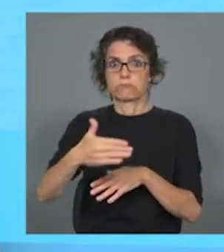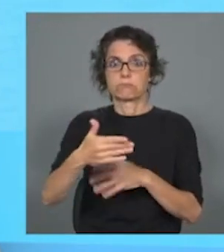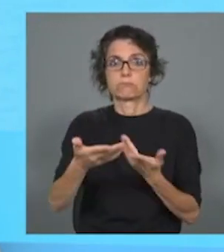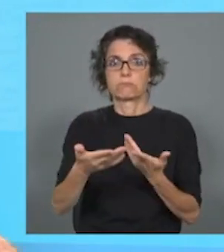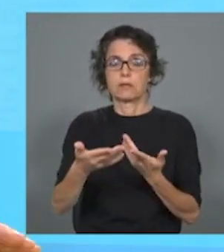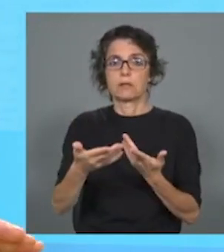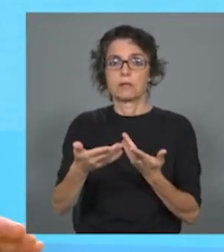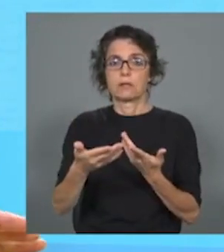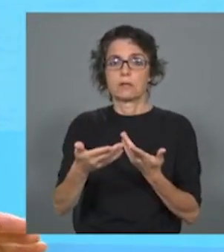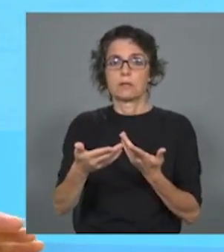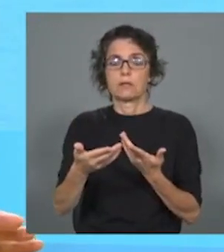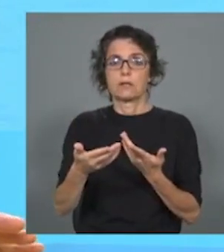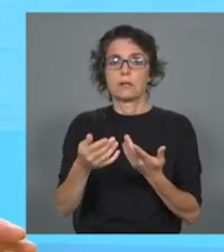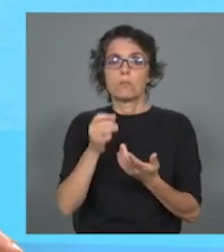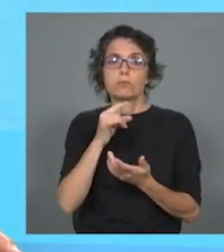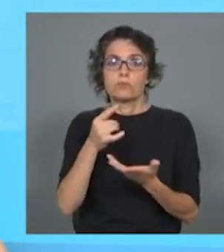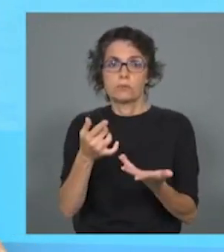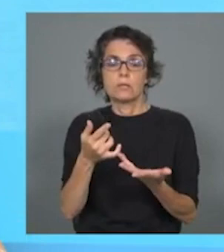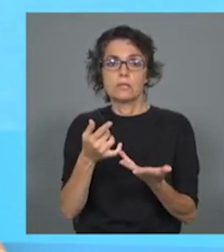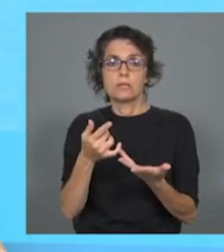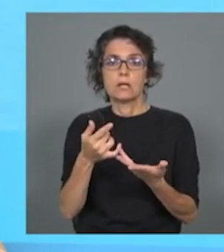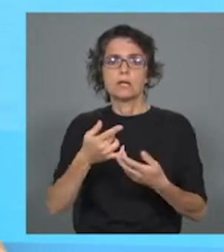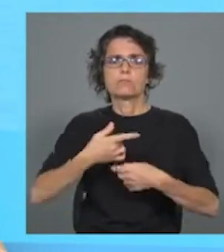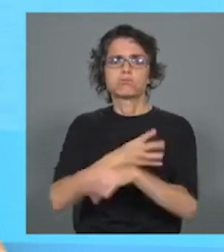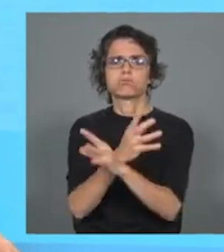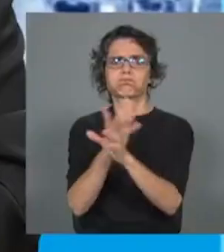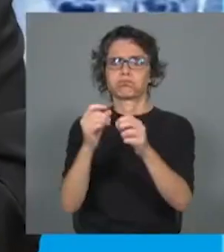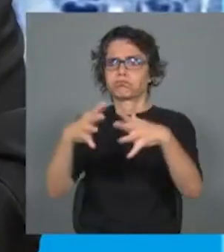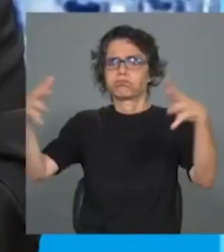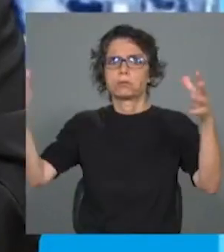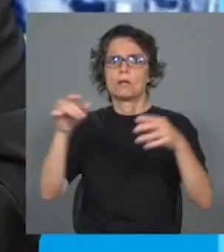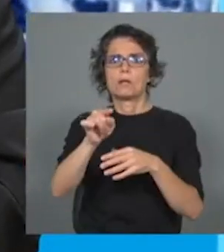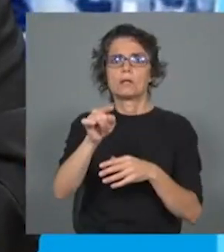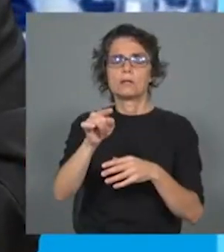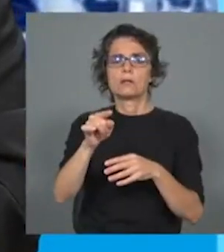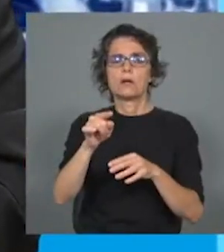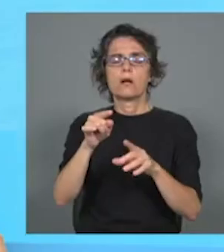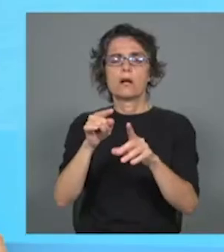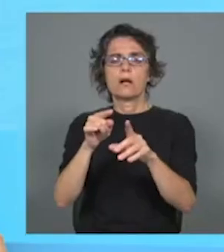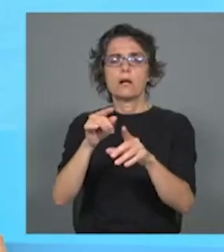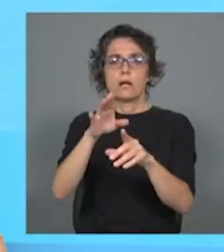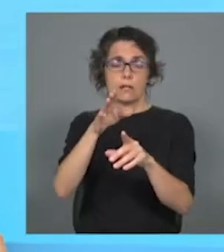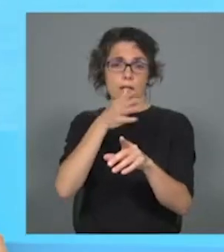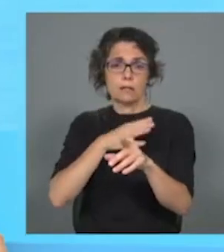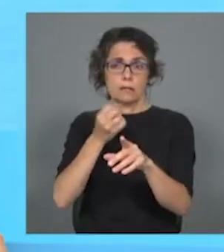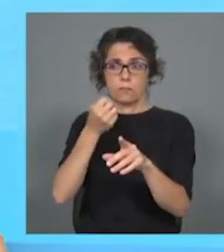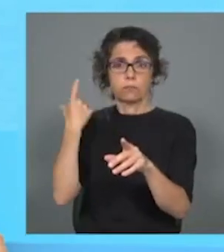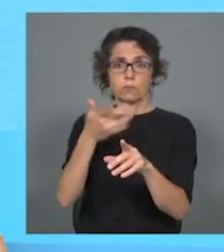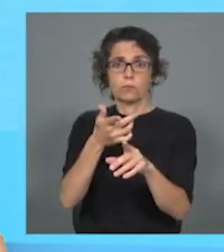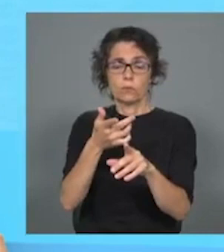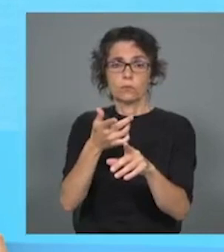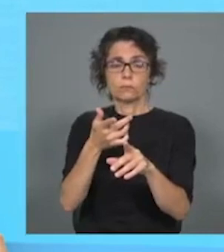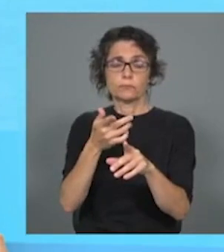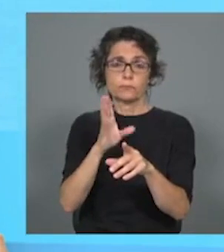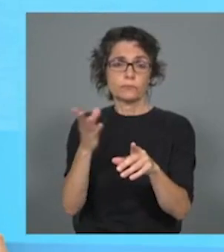enfim, podem permitir que muito facilmente aconteça um incêndio. Em todo caso, e mesmo há pouco dizia Dom Américo Aguiar que não é tempo para estarmos aqui em